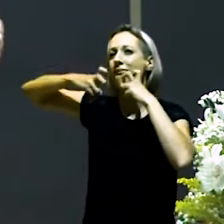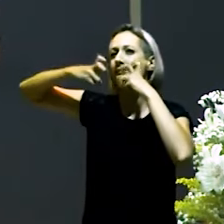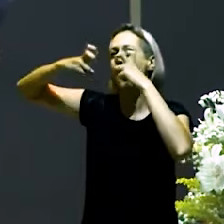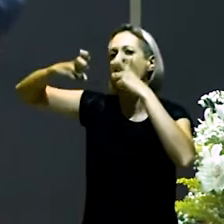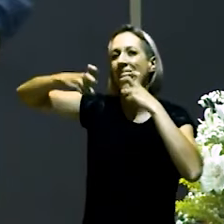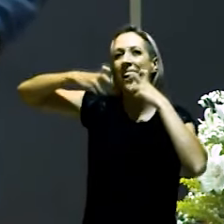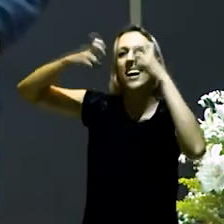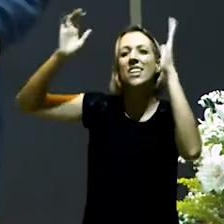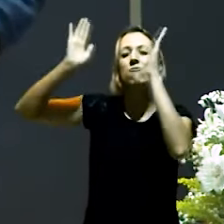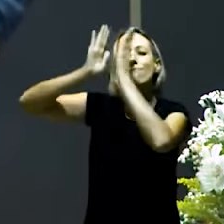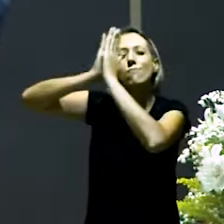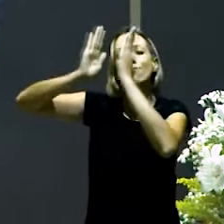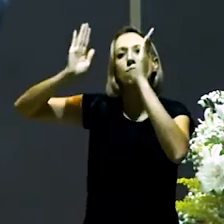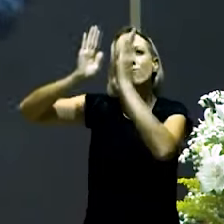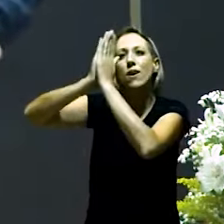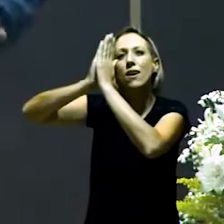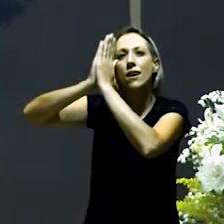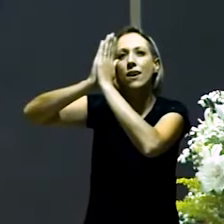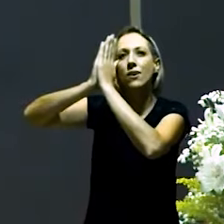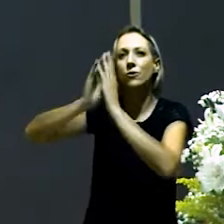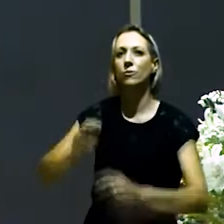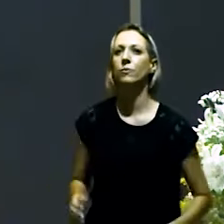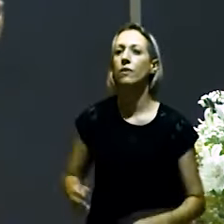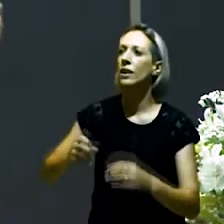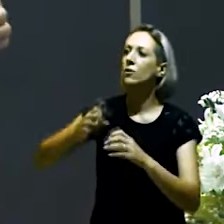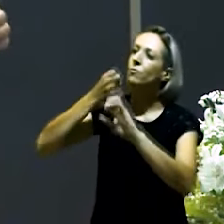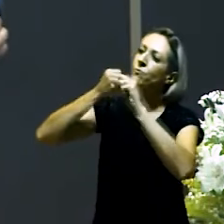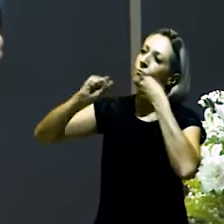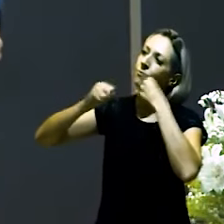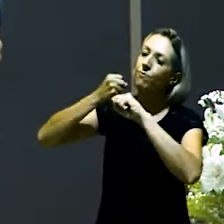um salmo do Antigo Testamento, dizendo: Deus meu,